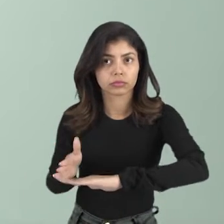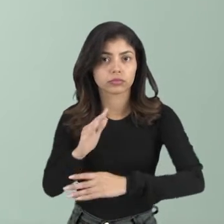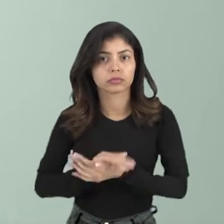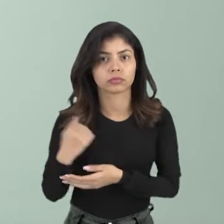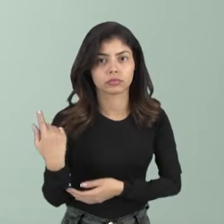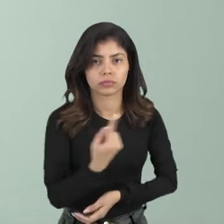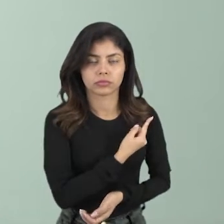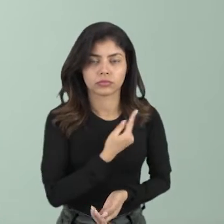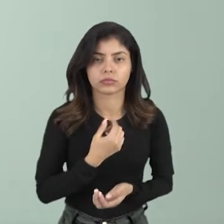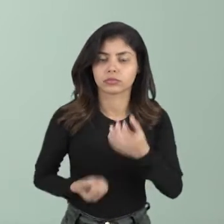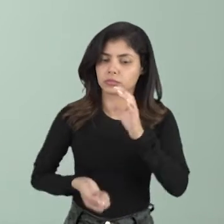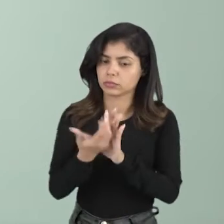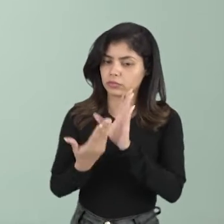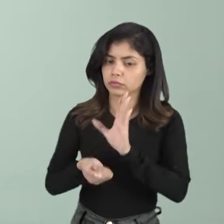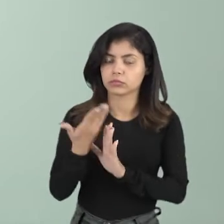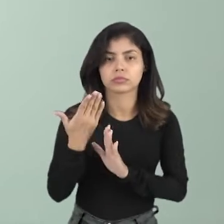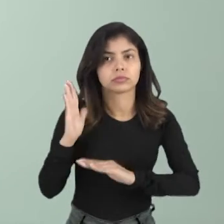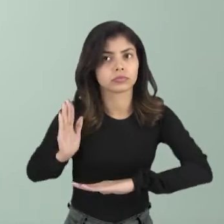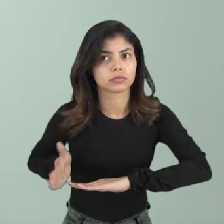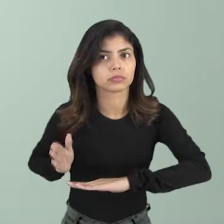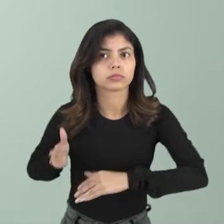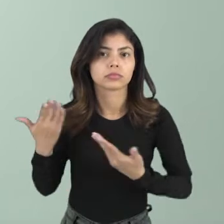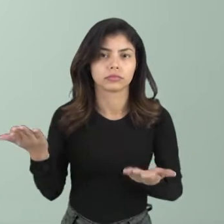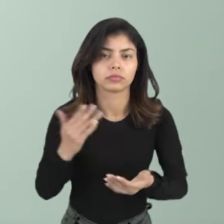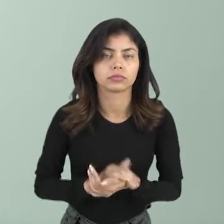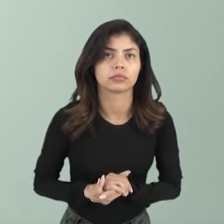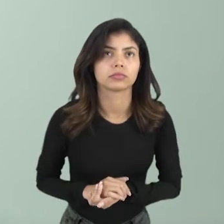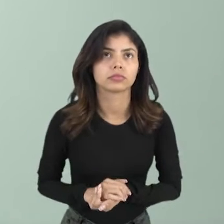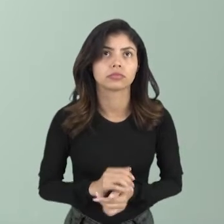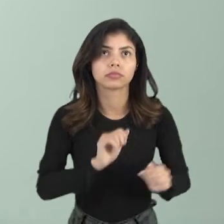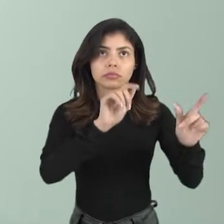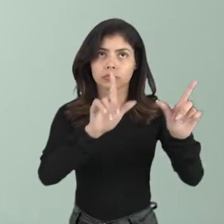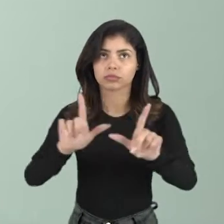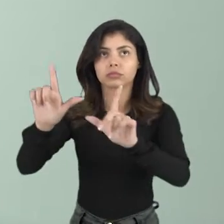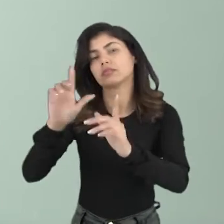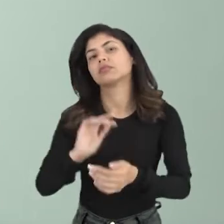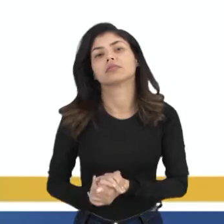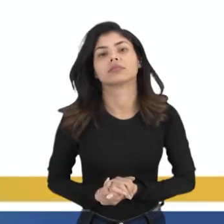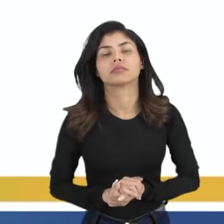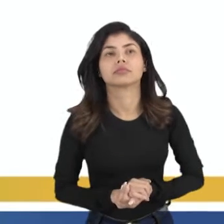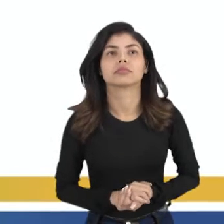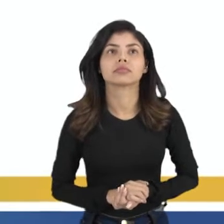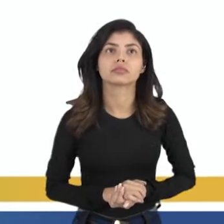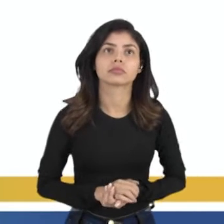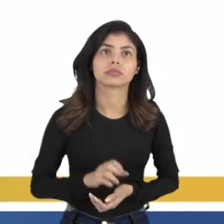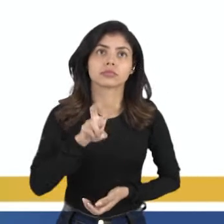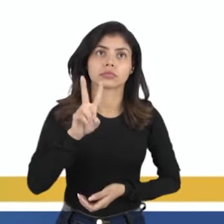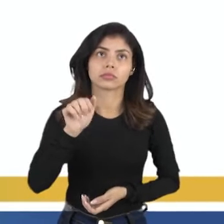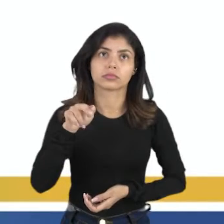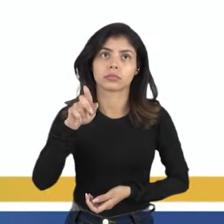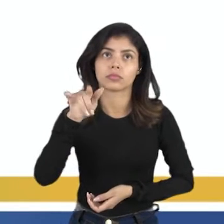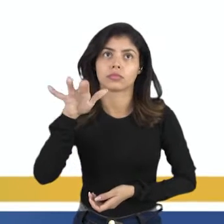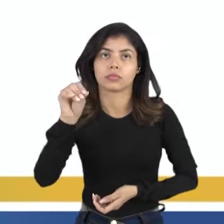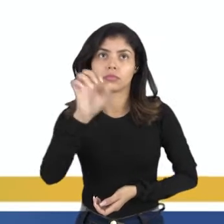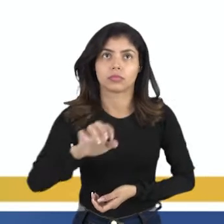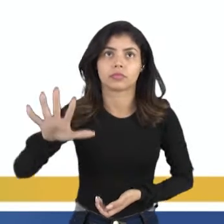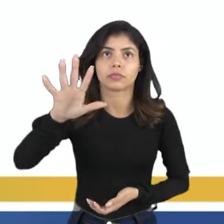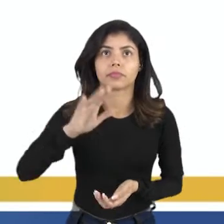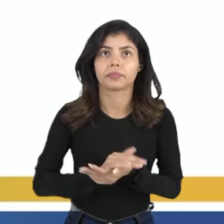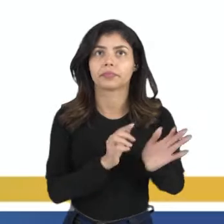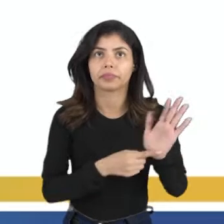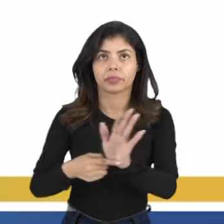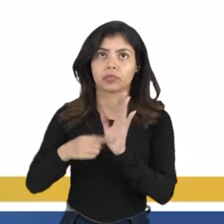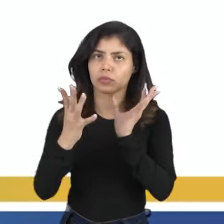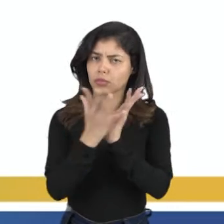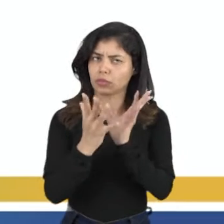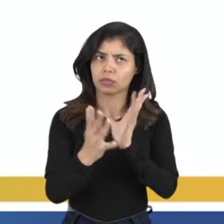nós consumimos e produzimos na contemporaneidade. Acompanhe comigo então o próximo slide. As vanguardas